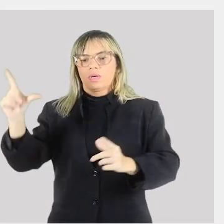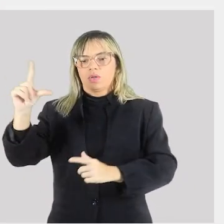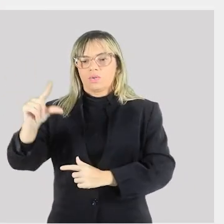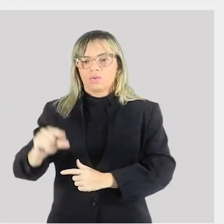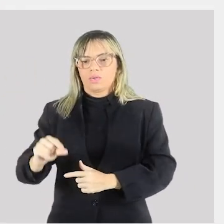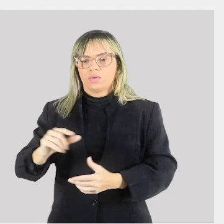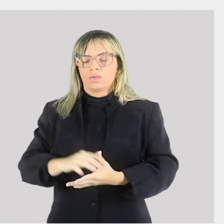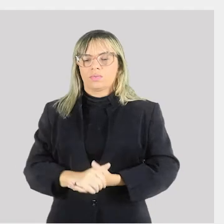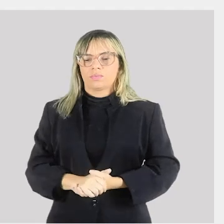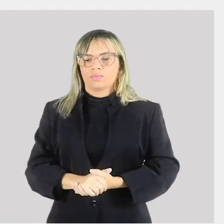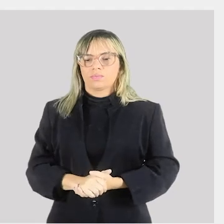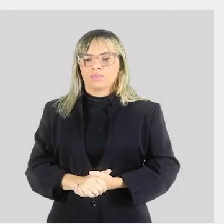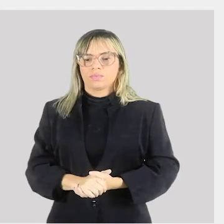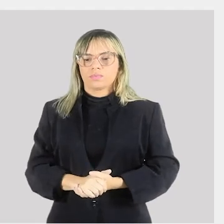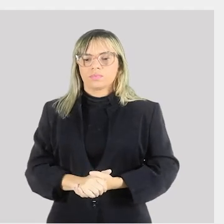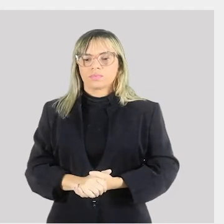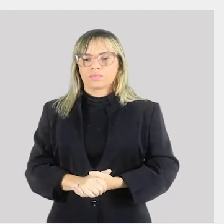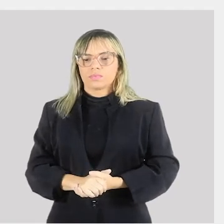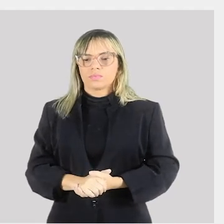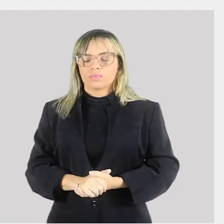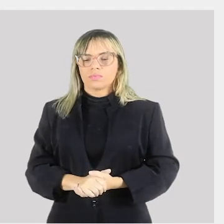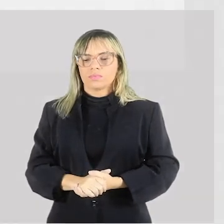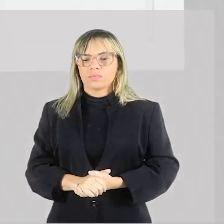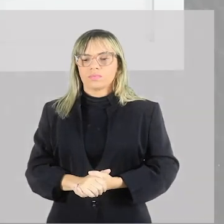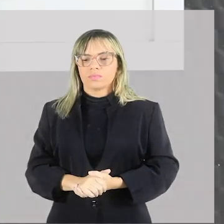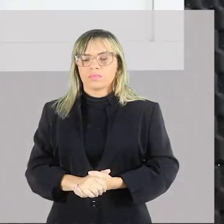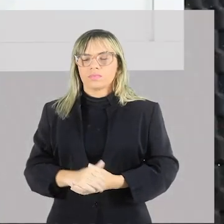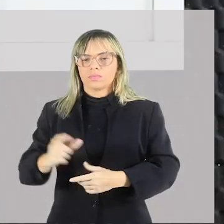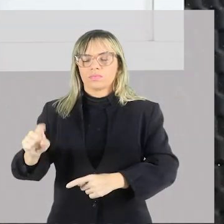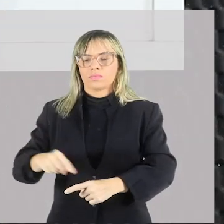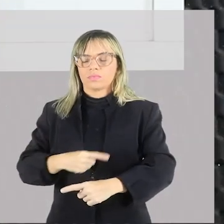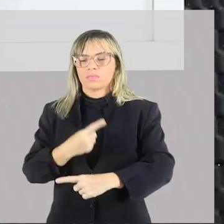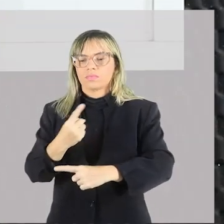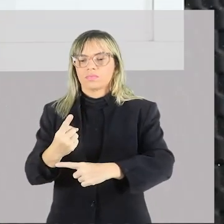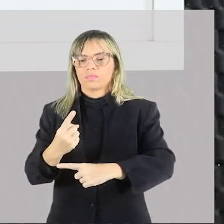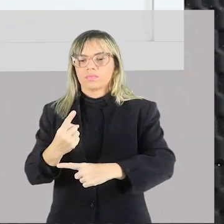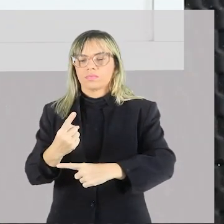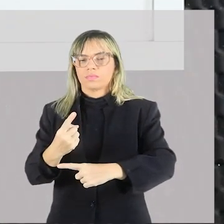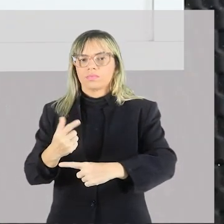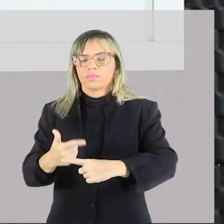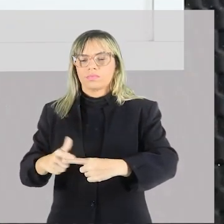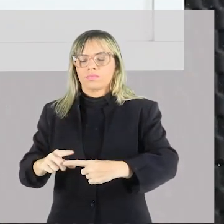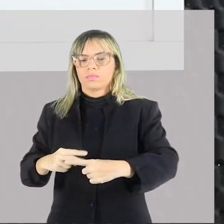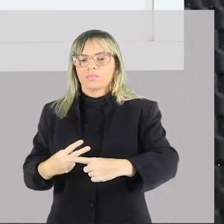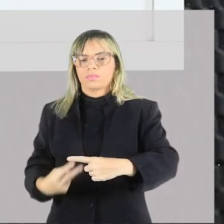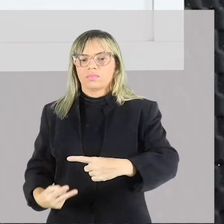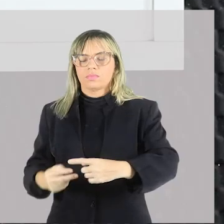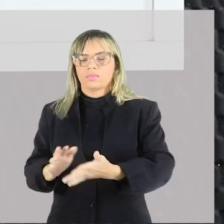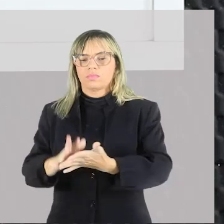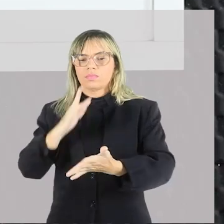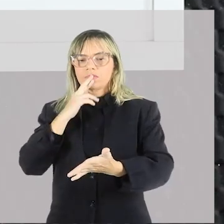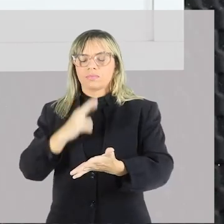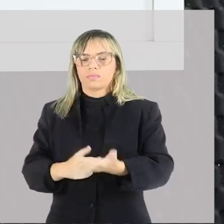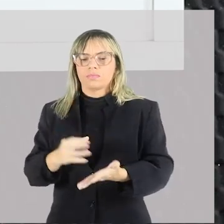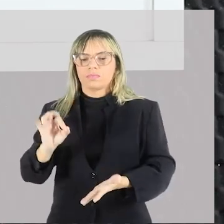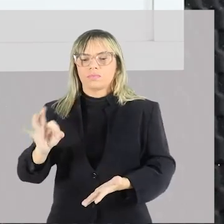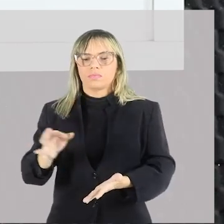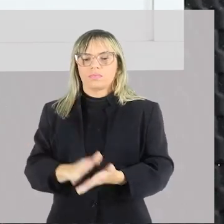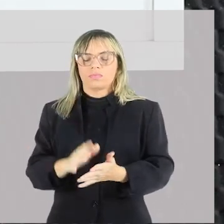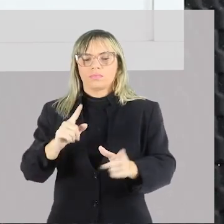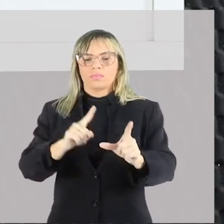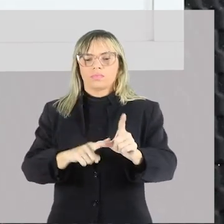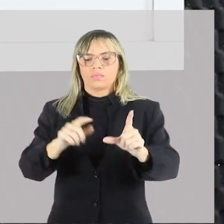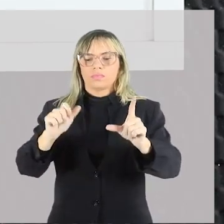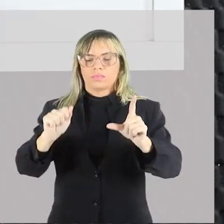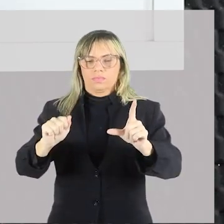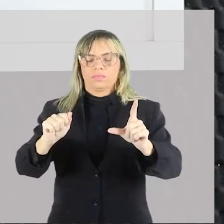simplificar aí você vai ter 1 sobre 2 então a resposta correta a letra